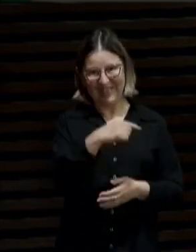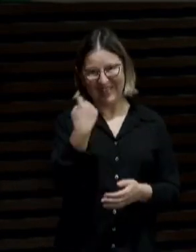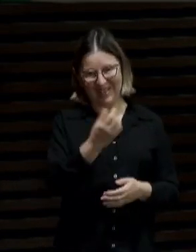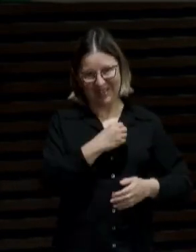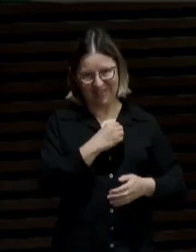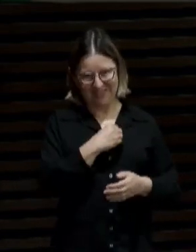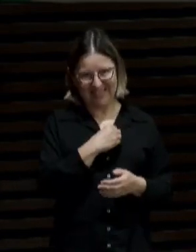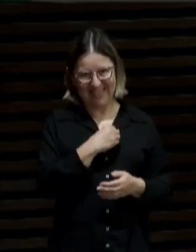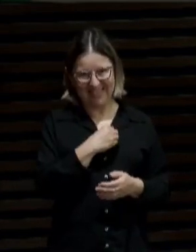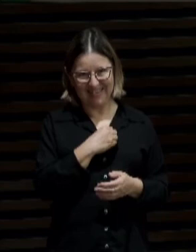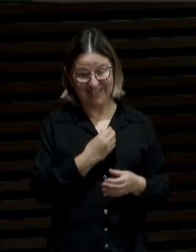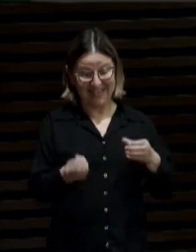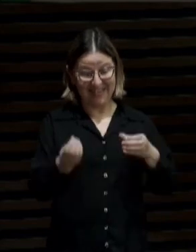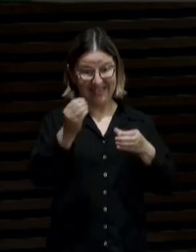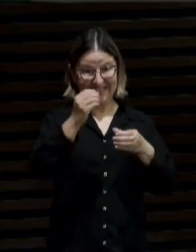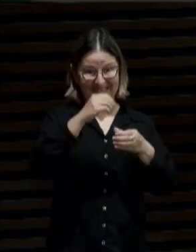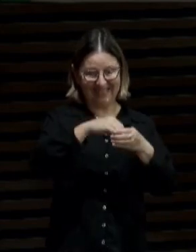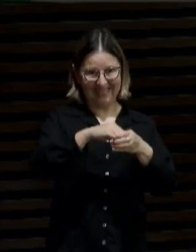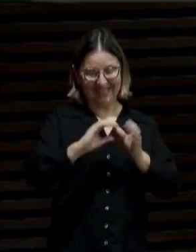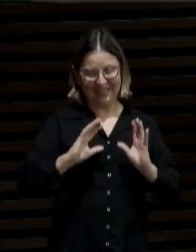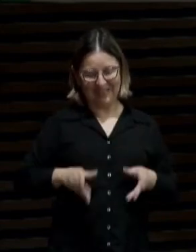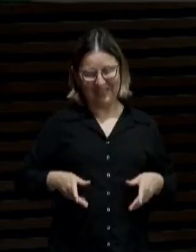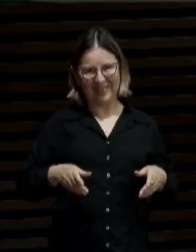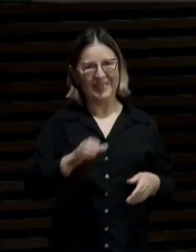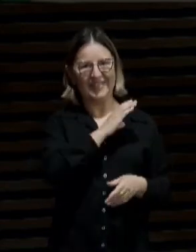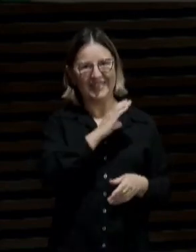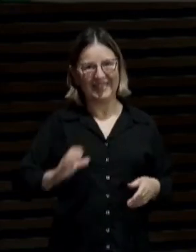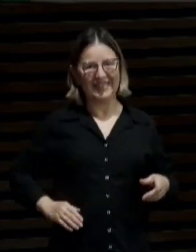Jesus Cristo. E foi ele quem sofreu as consequências em nosso lugar.